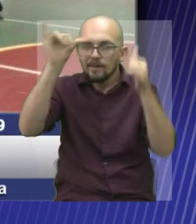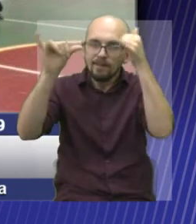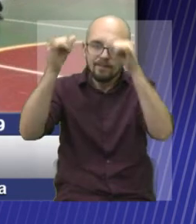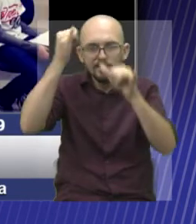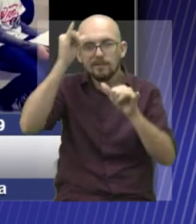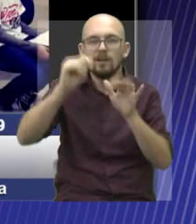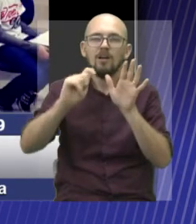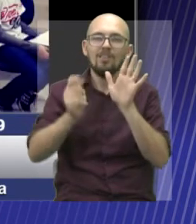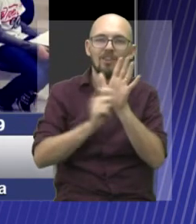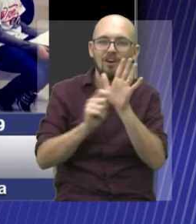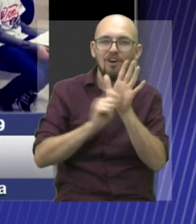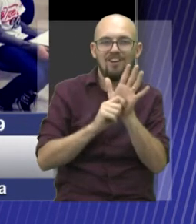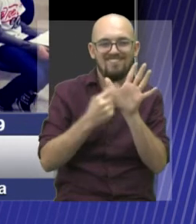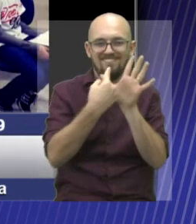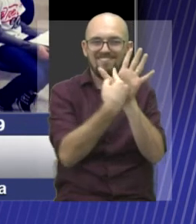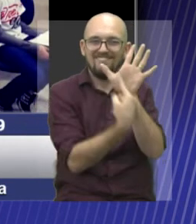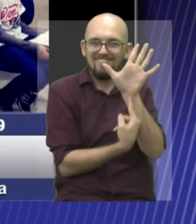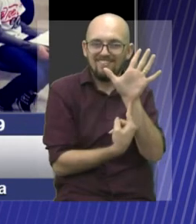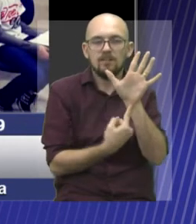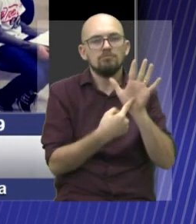e conscientização